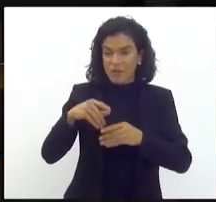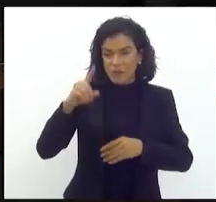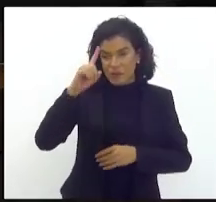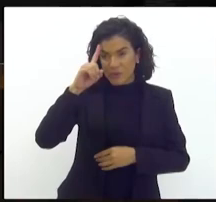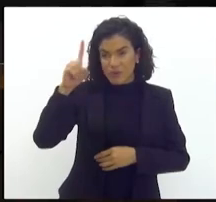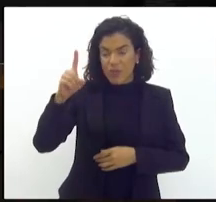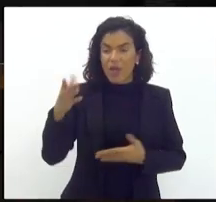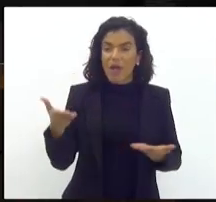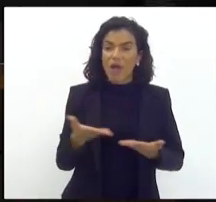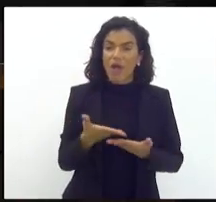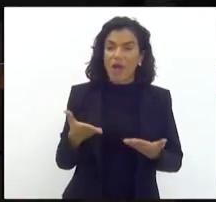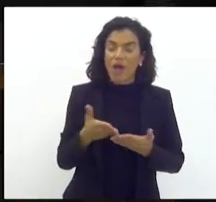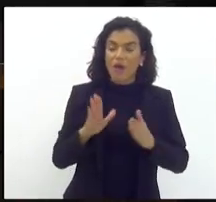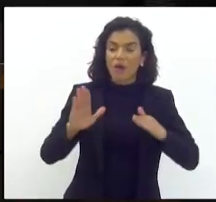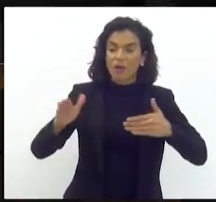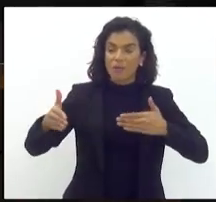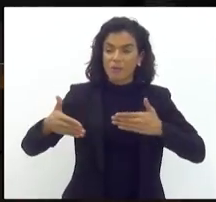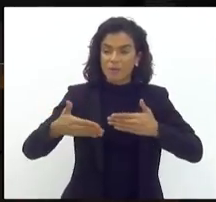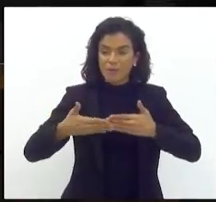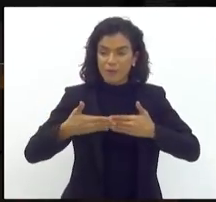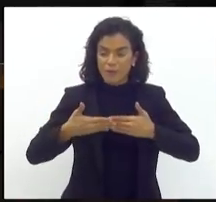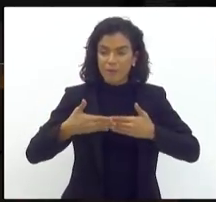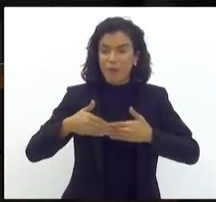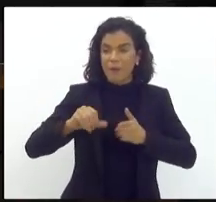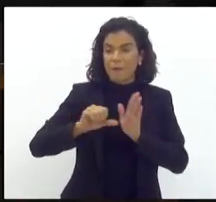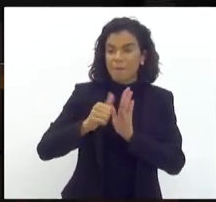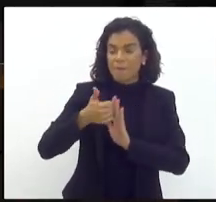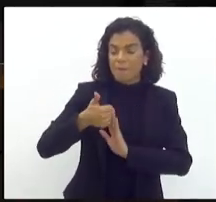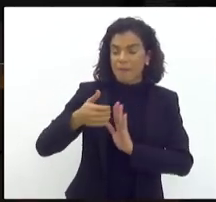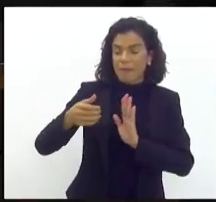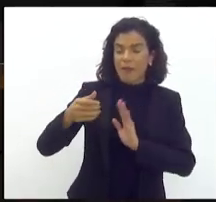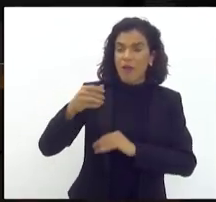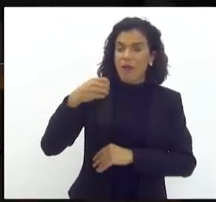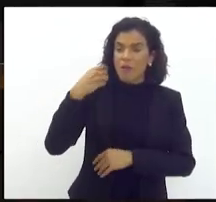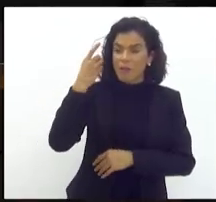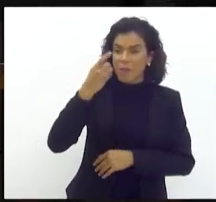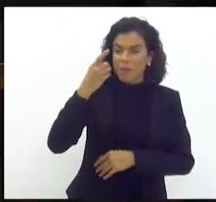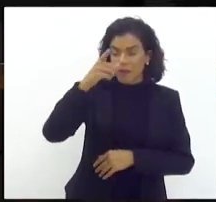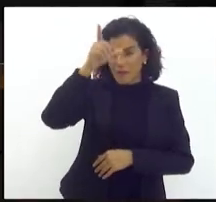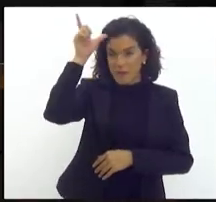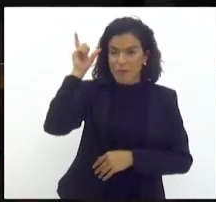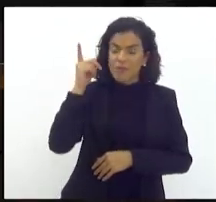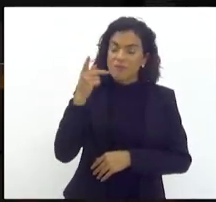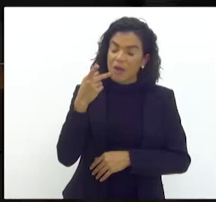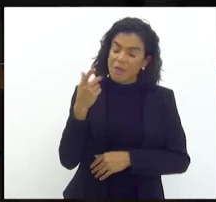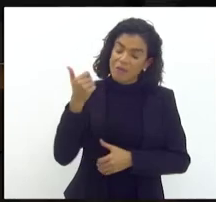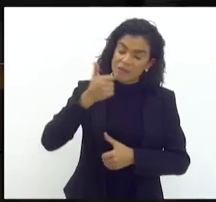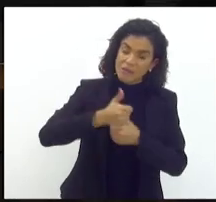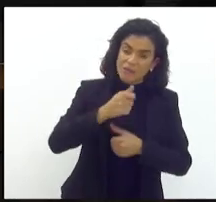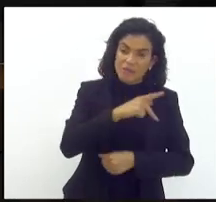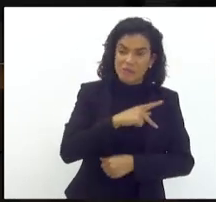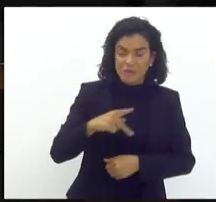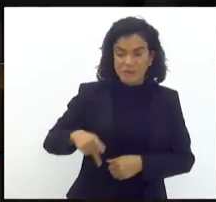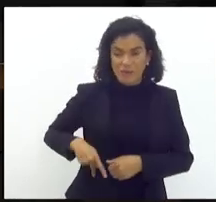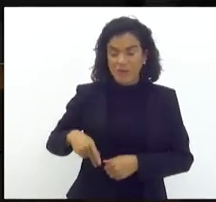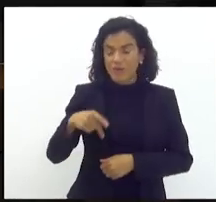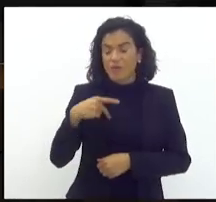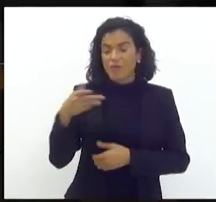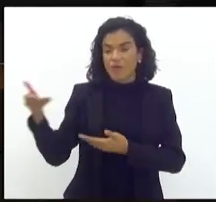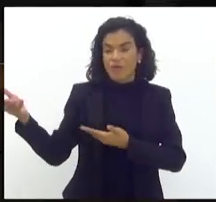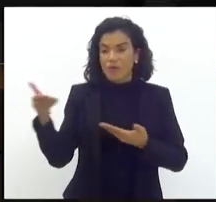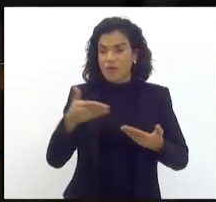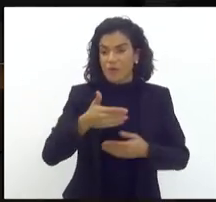passa-se ao expediente final primeiro oradores escrito é Deputado Luiz Paulo mas como tá presidindo a chamar o segundo